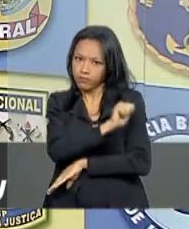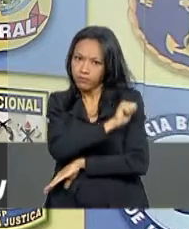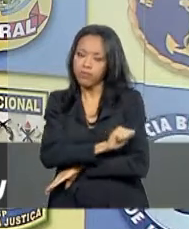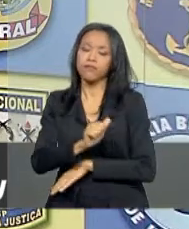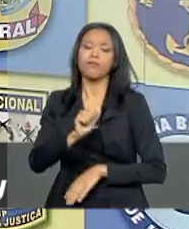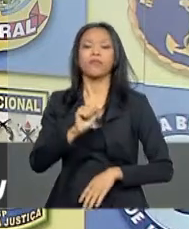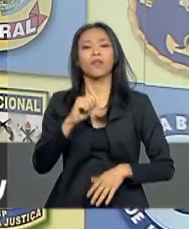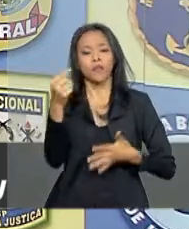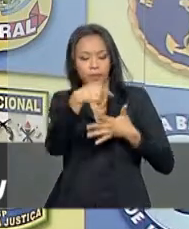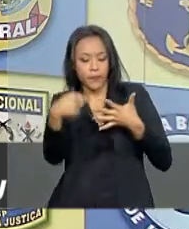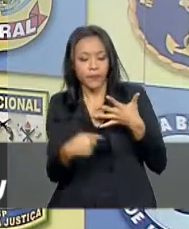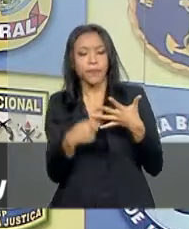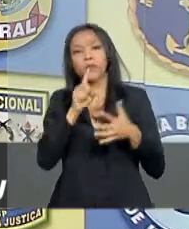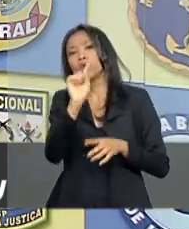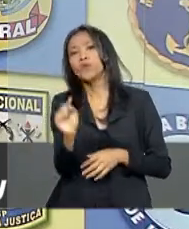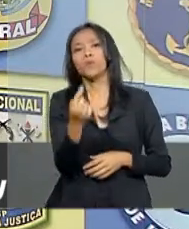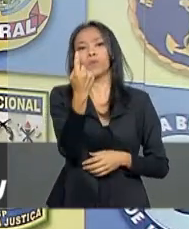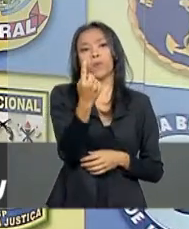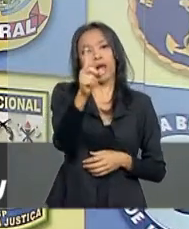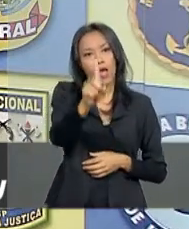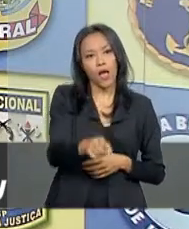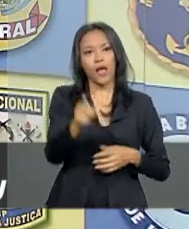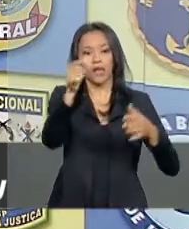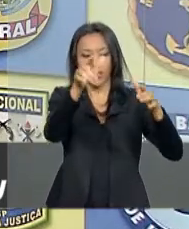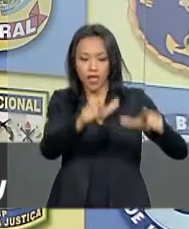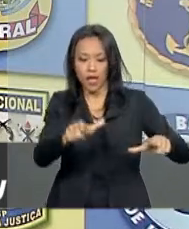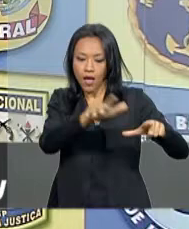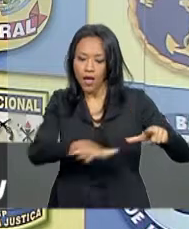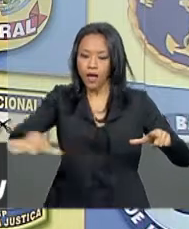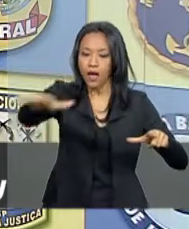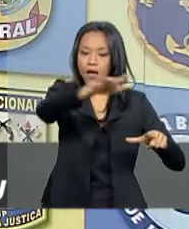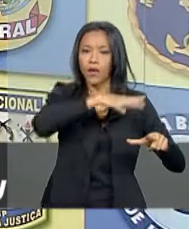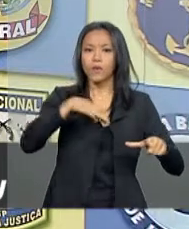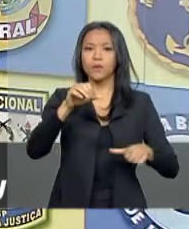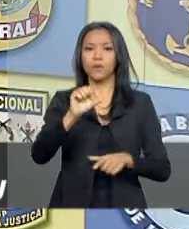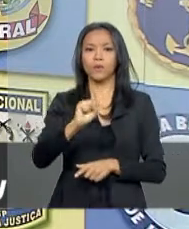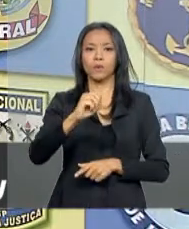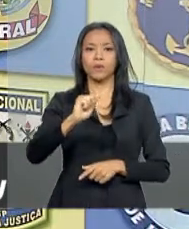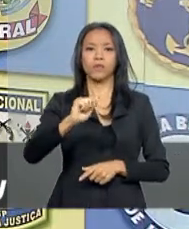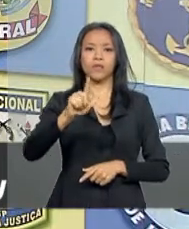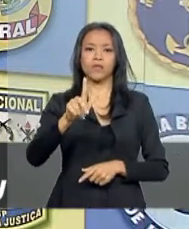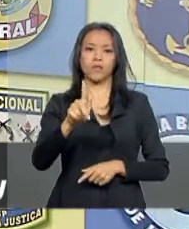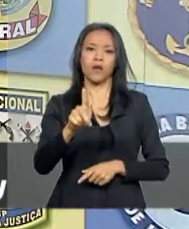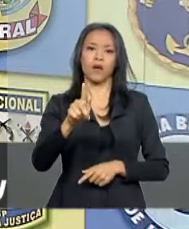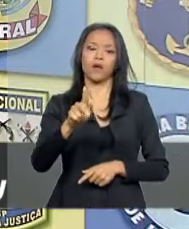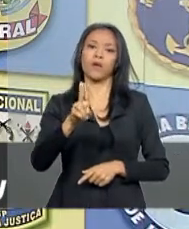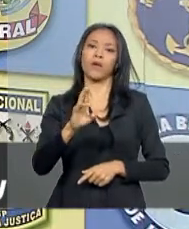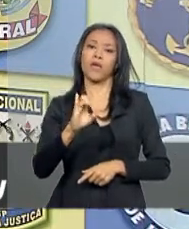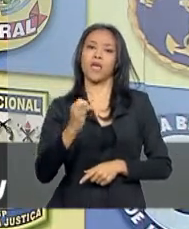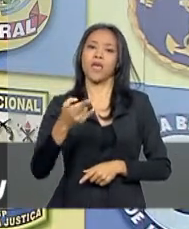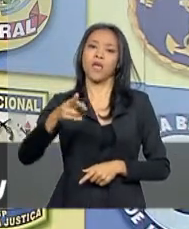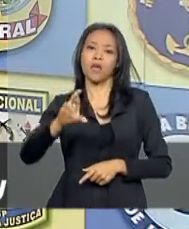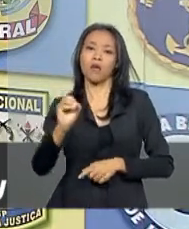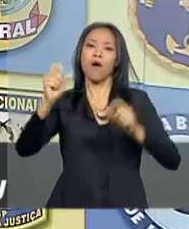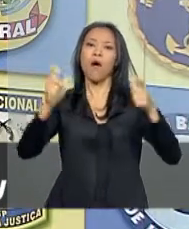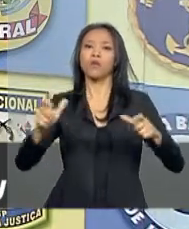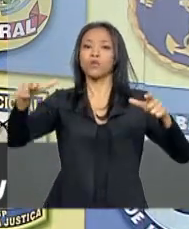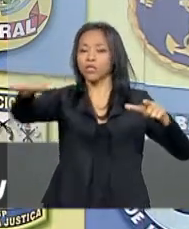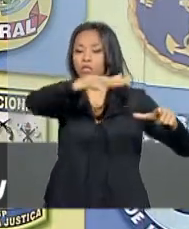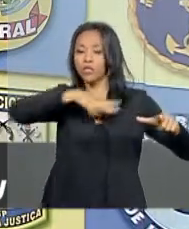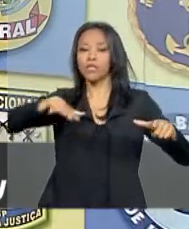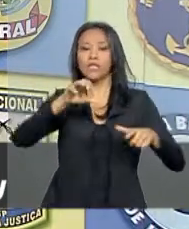das ações que aconteceu em comunidades do Complexo do Salgueiro, em São Gonçalo, região metropolitana aqui do Rio de Janeiro. Nessa